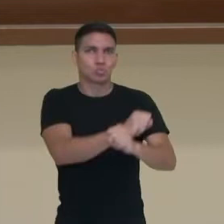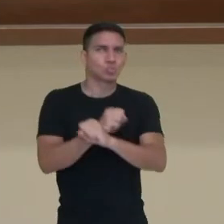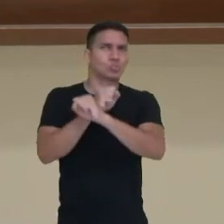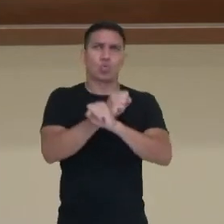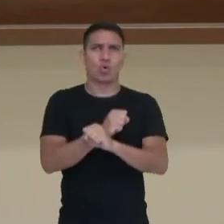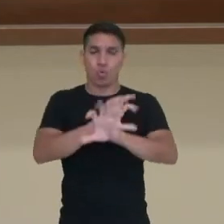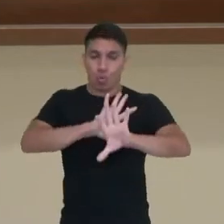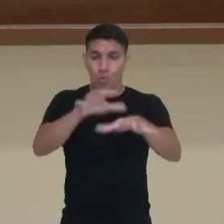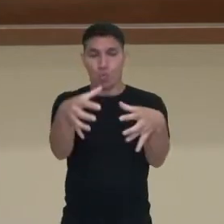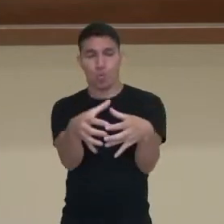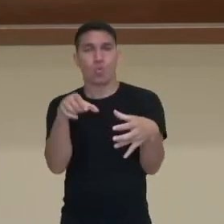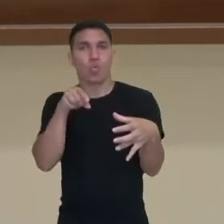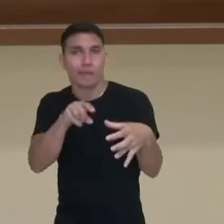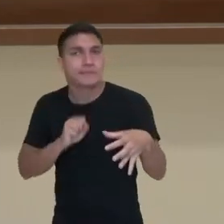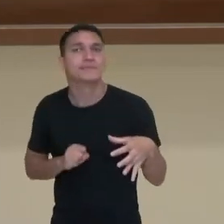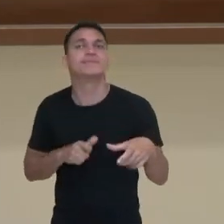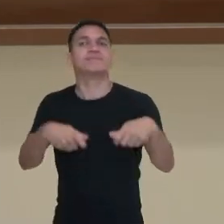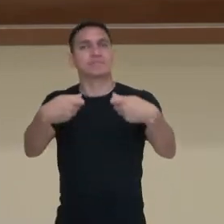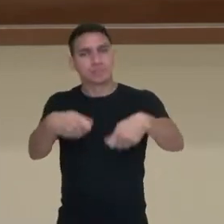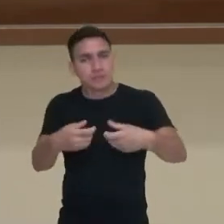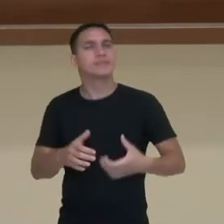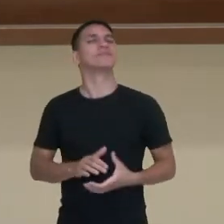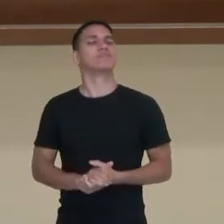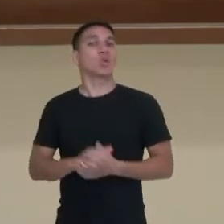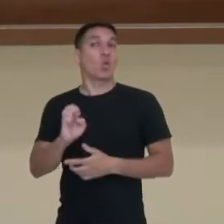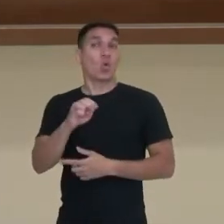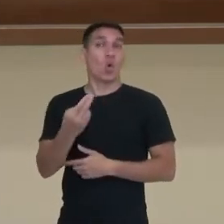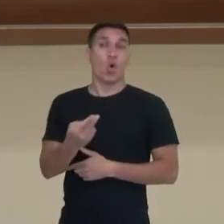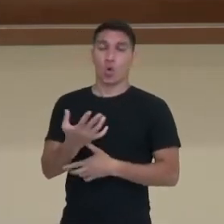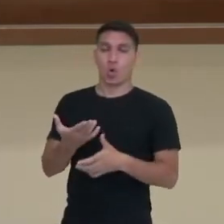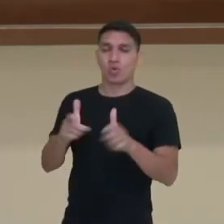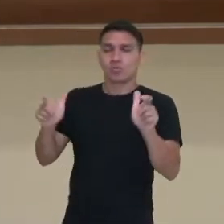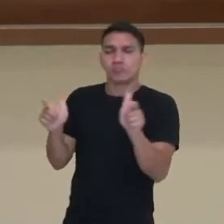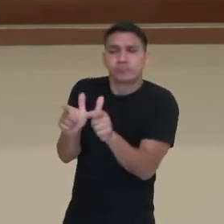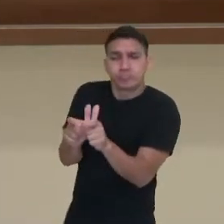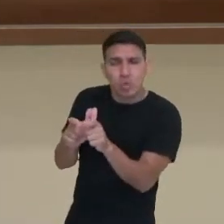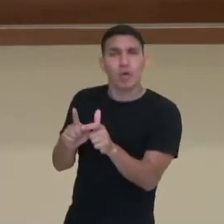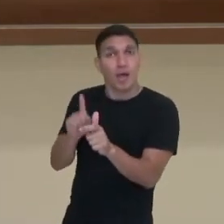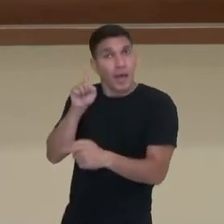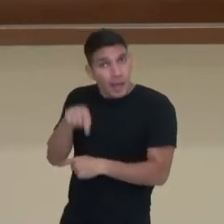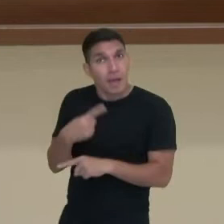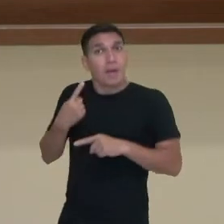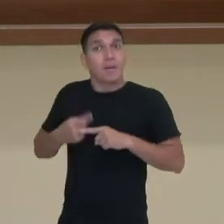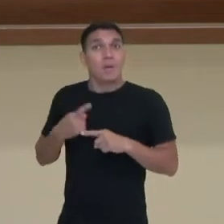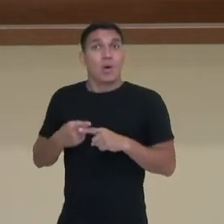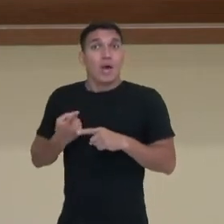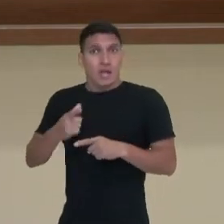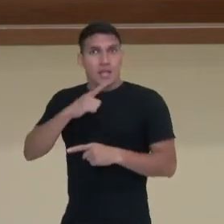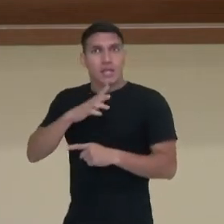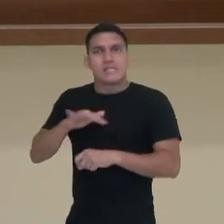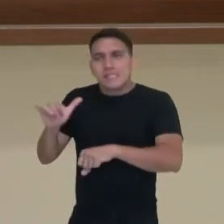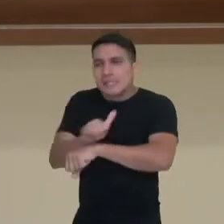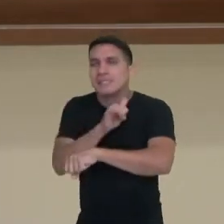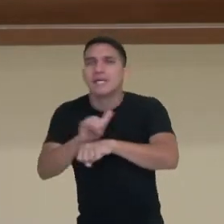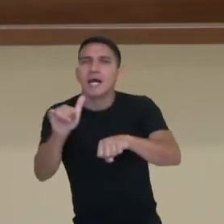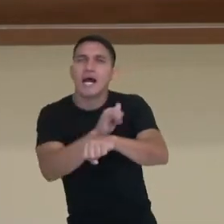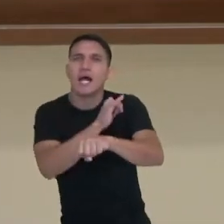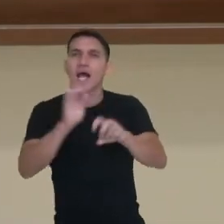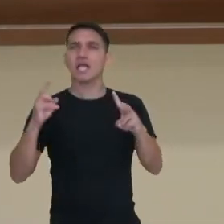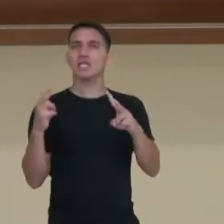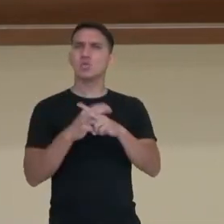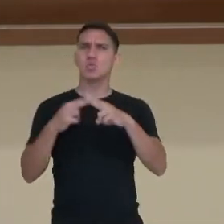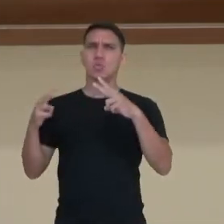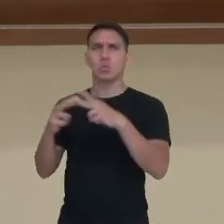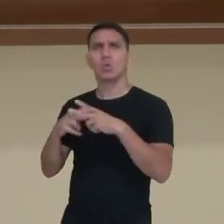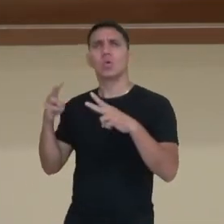uma comunidade, né, ou de uma vila, né? Era através da luta, das técnicas de luta,